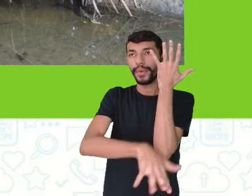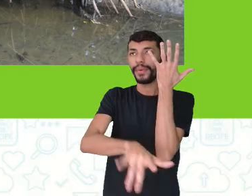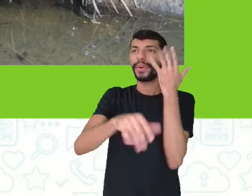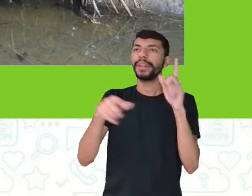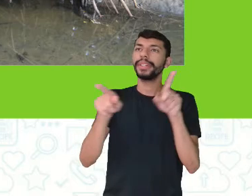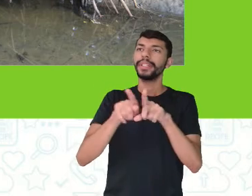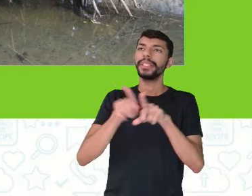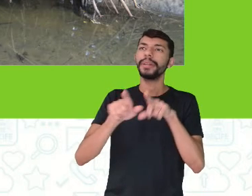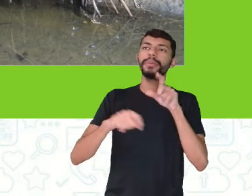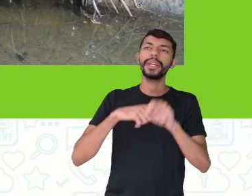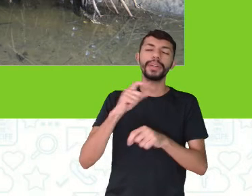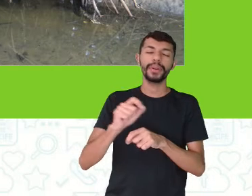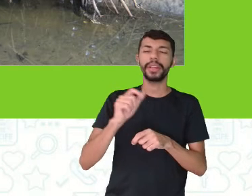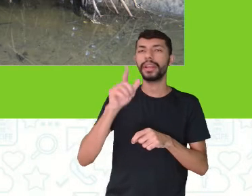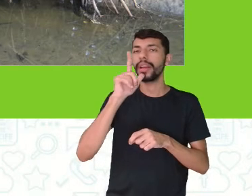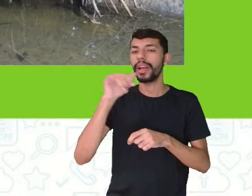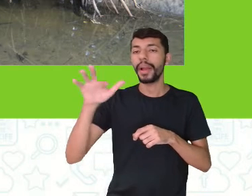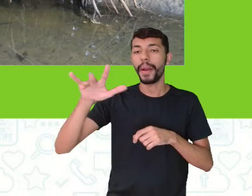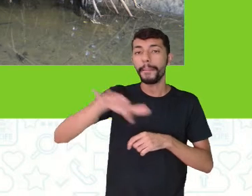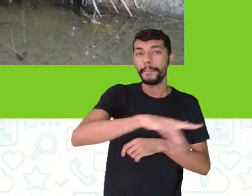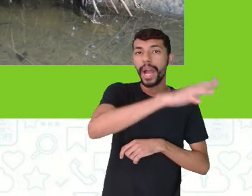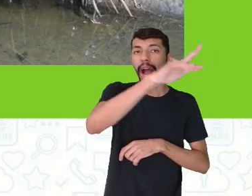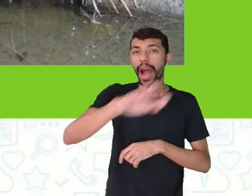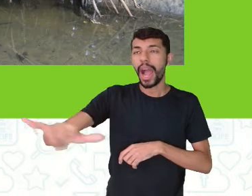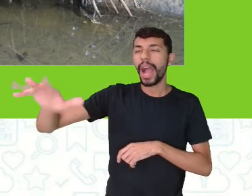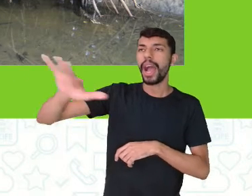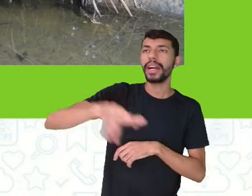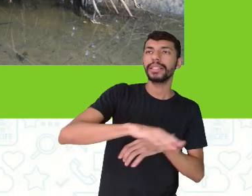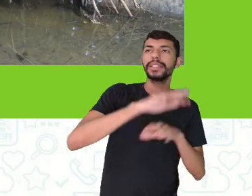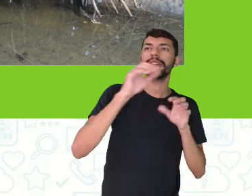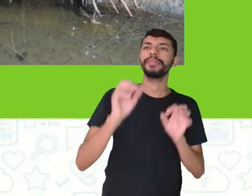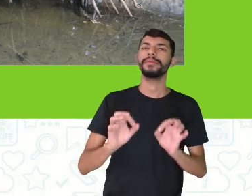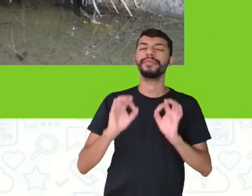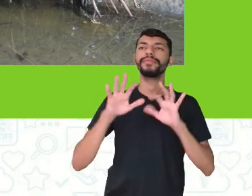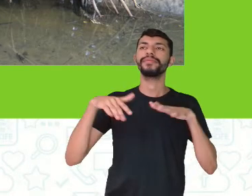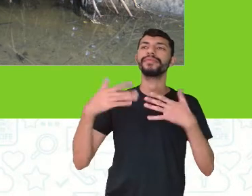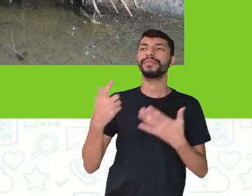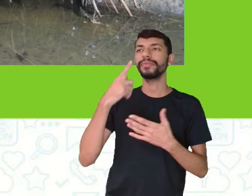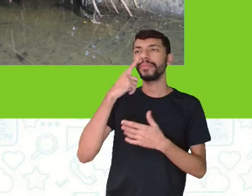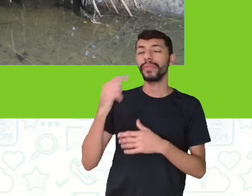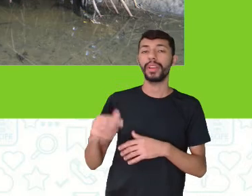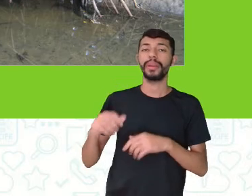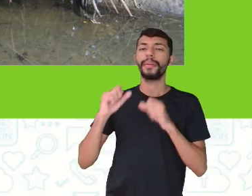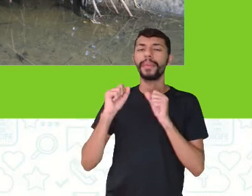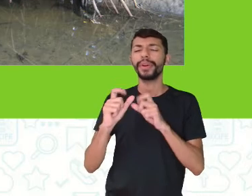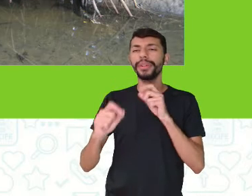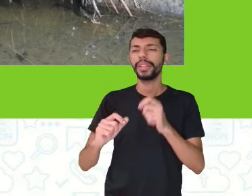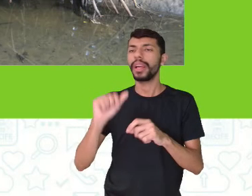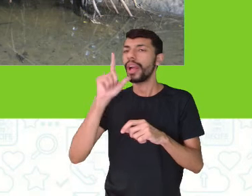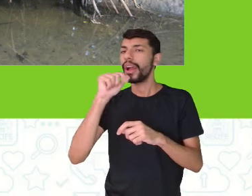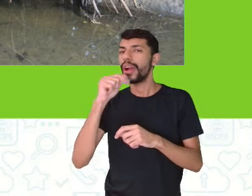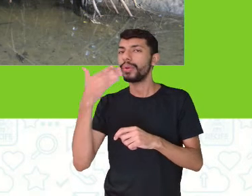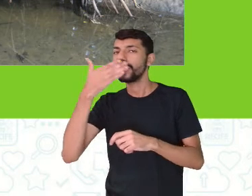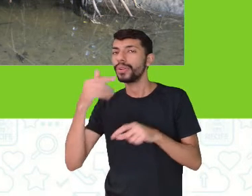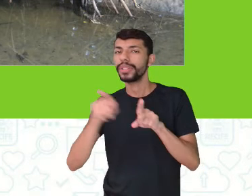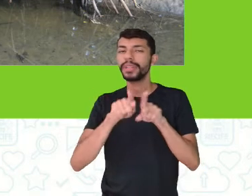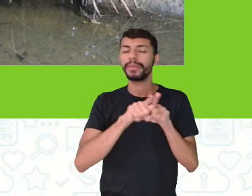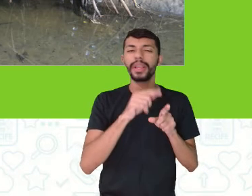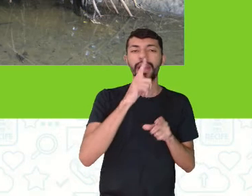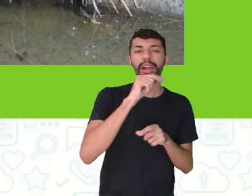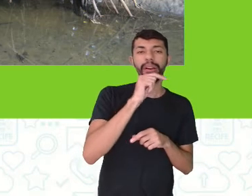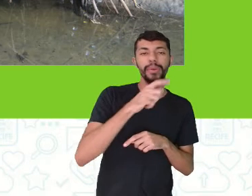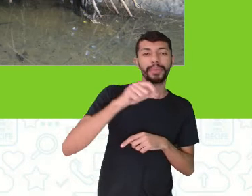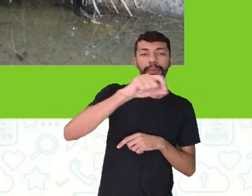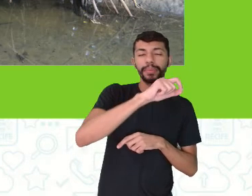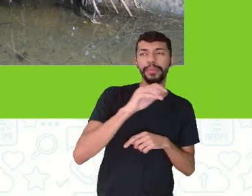e oceanos. Observem que tanto os ambientes de água doce como de água salgada,